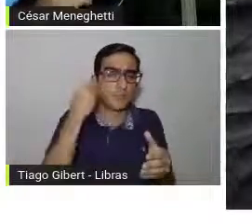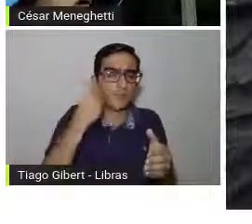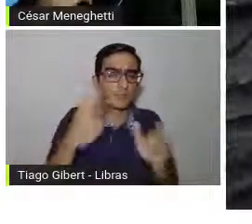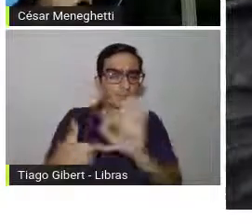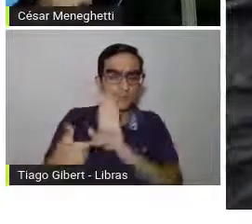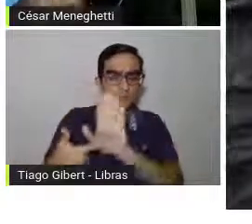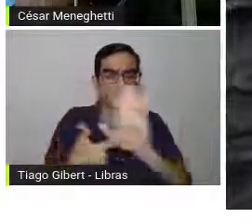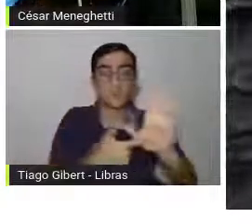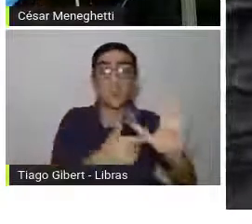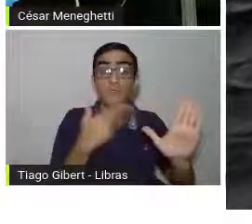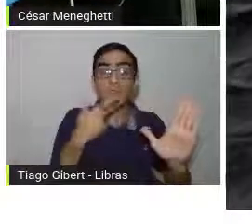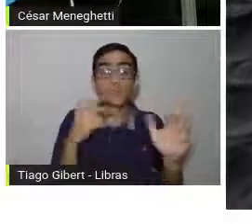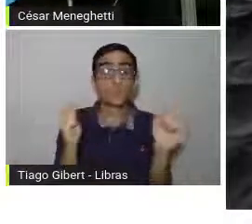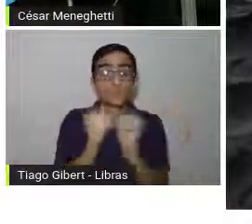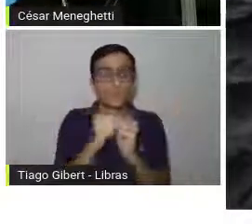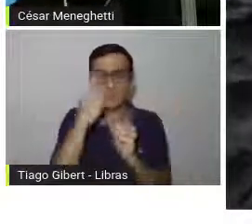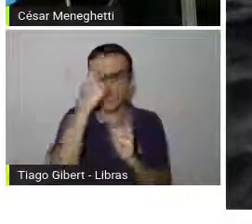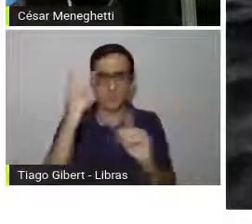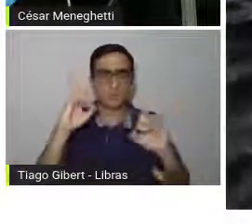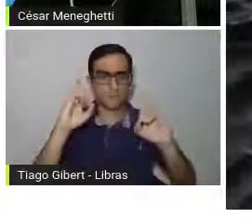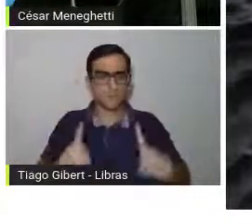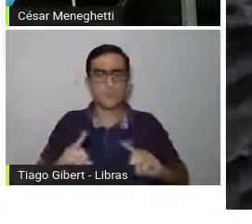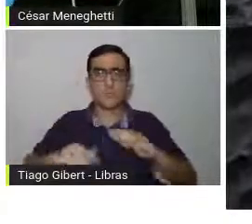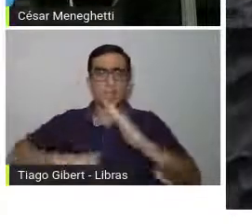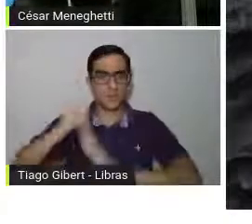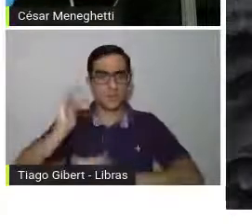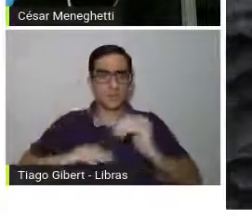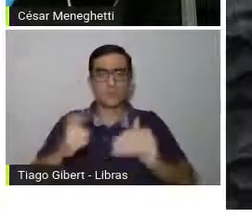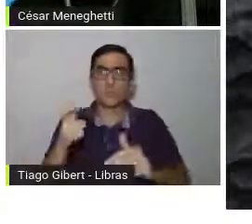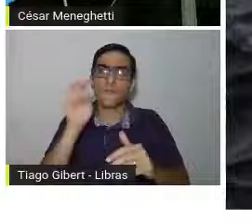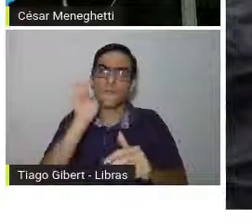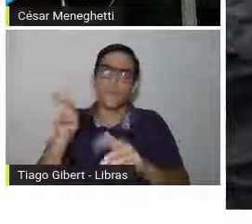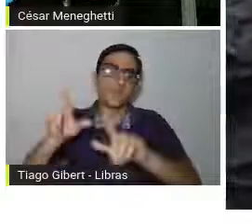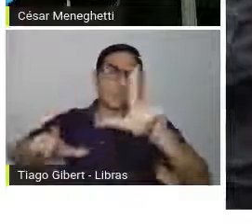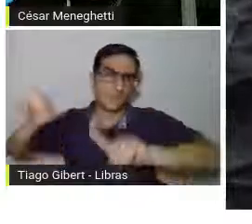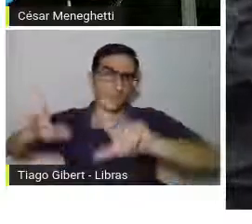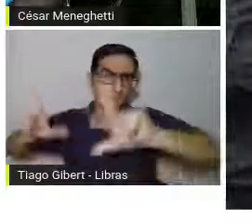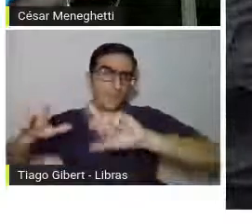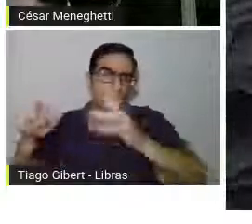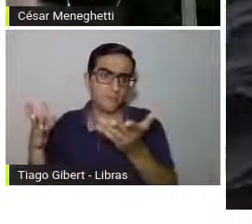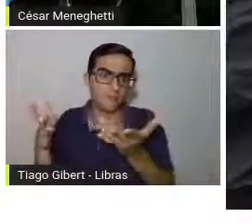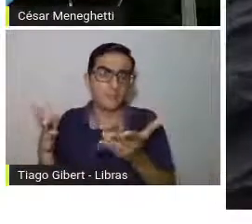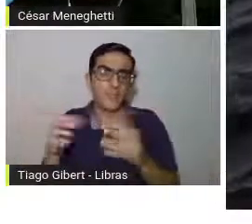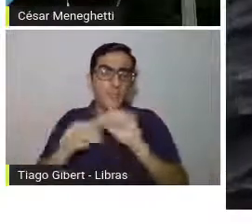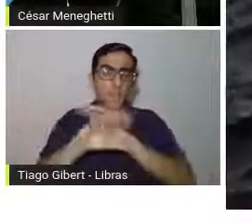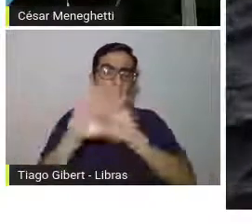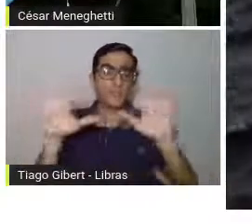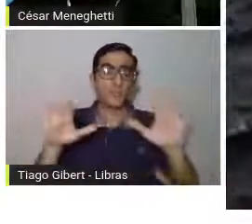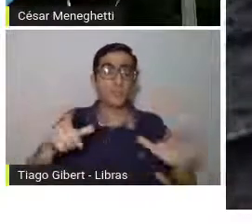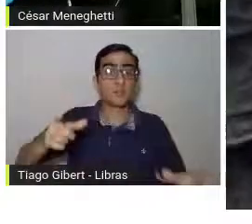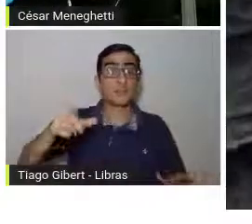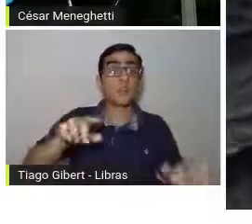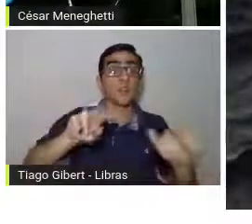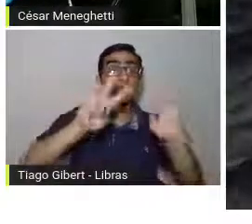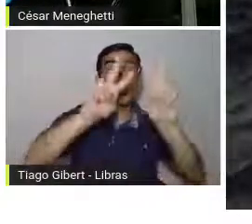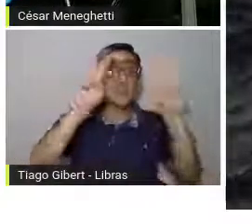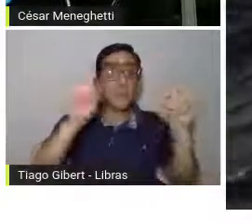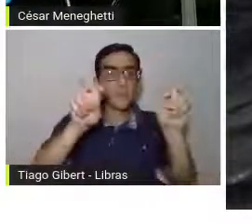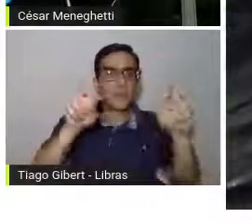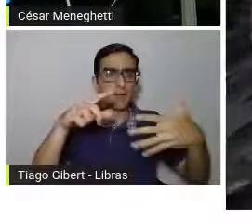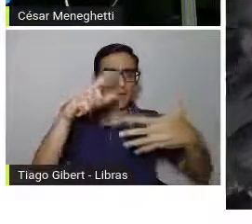até junto com as pessoas com disabilidade, porque eles também veem televisão e tudo. E foram vários temas